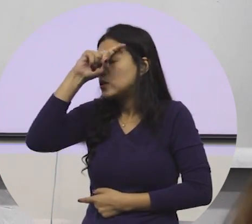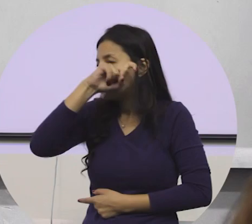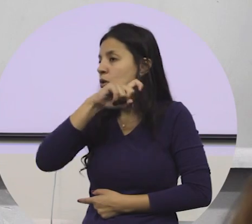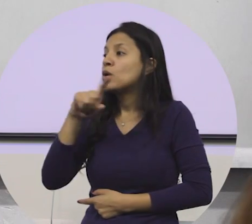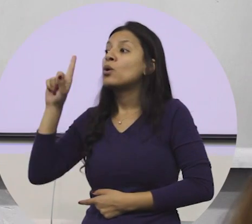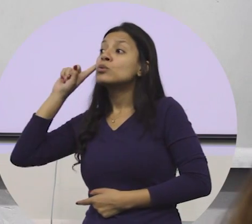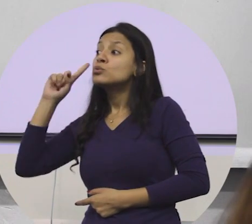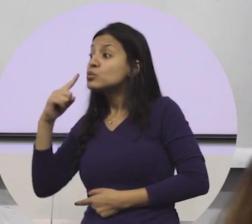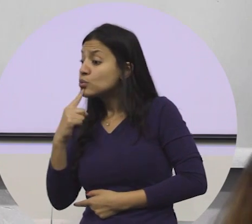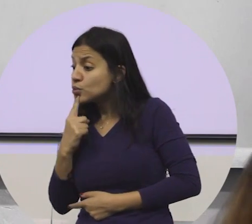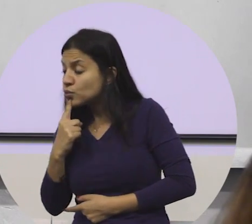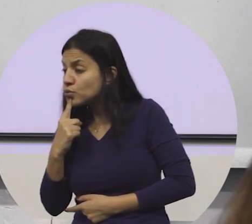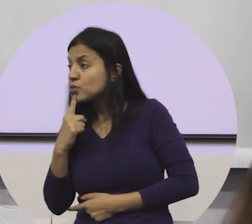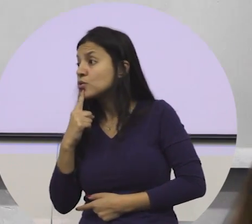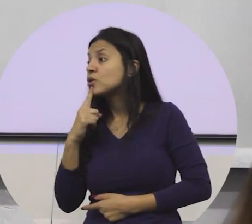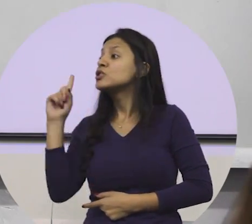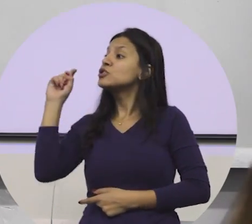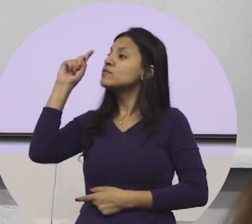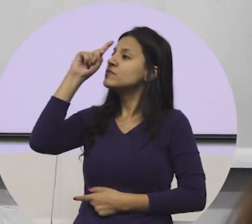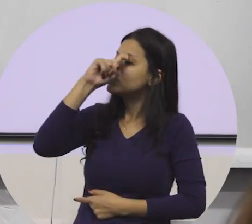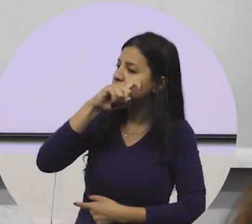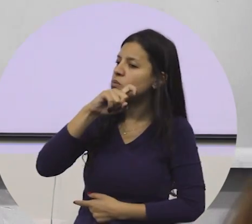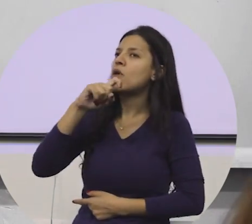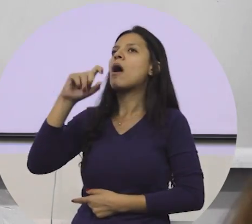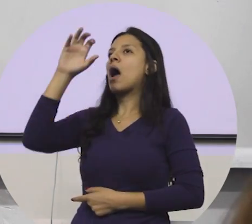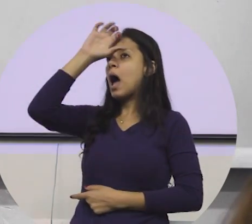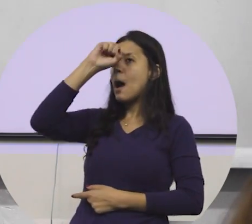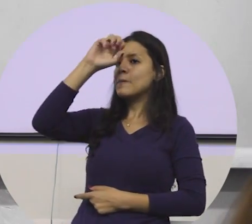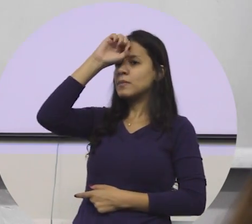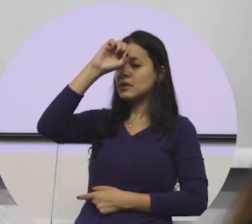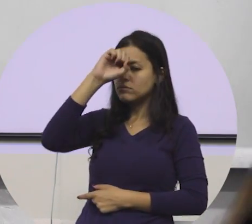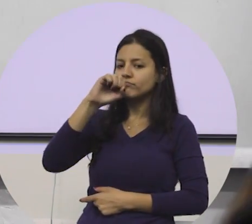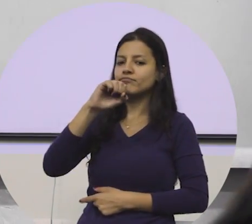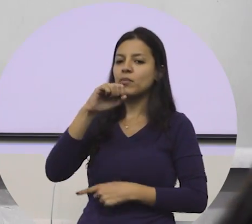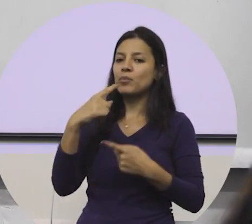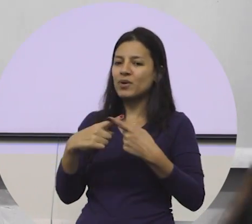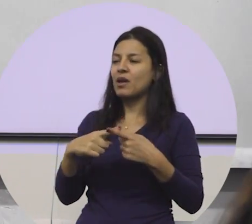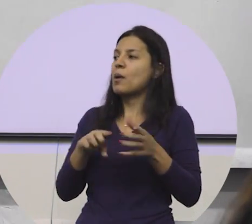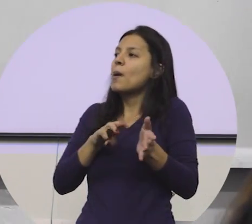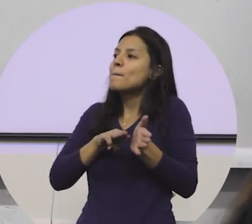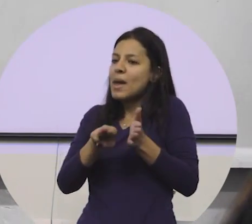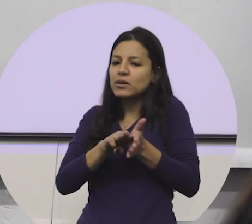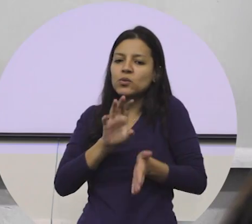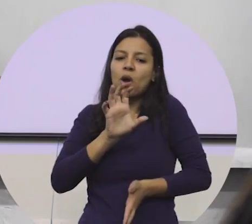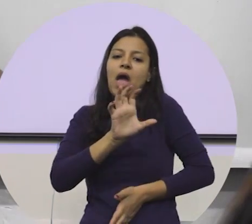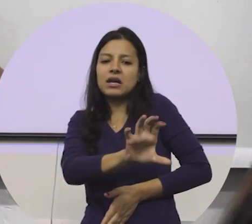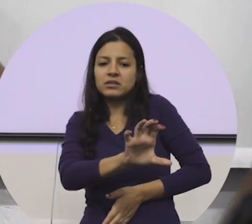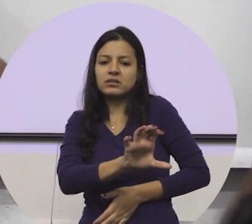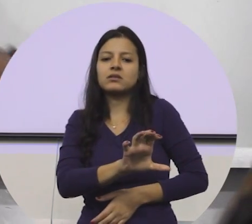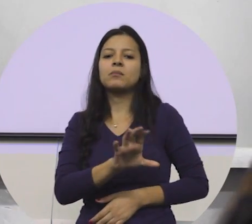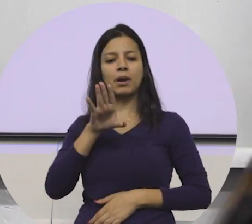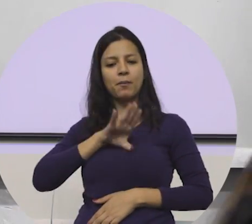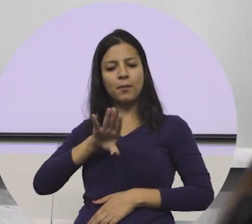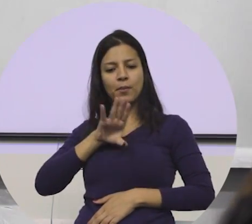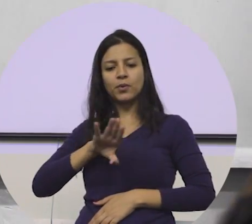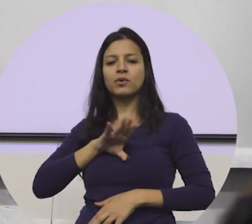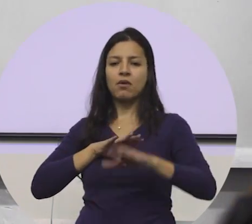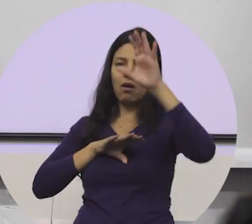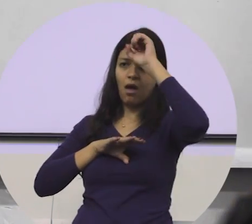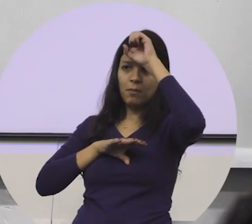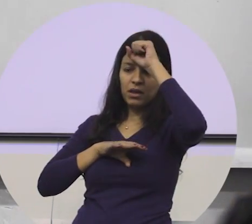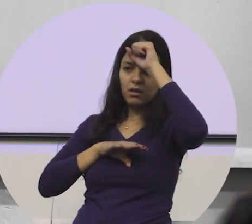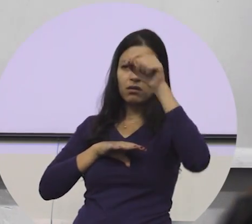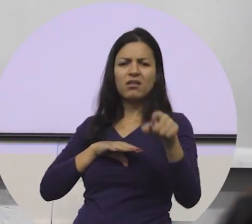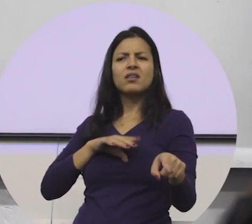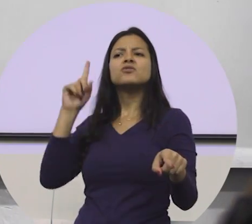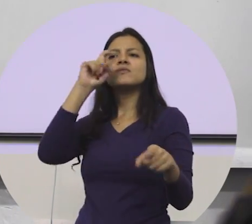para o surdo ser submetido a esse processo que ele geralmente é submetido de para aprendizado do português. Então, olha